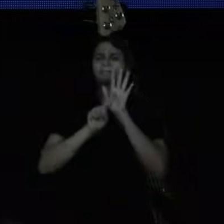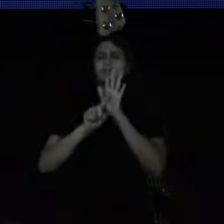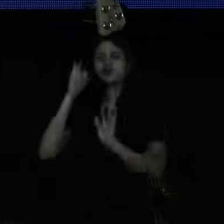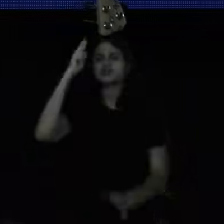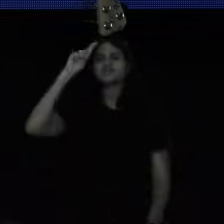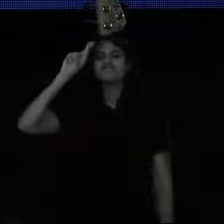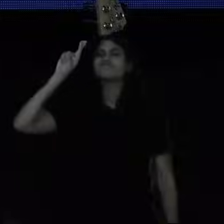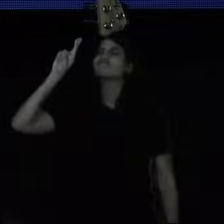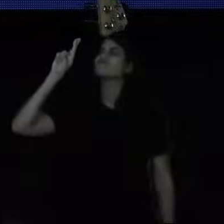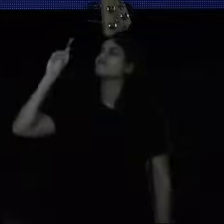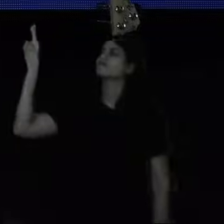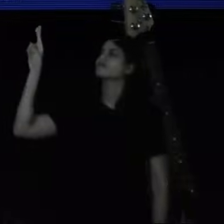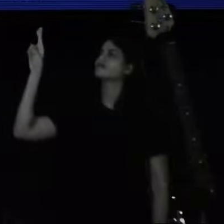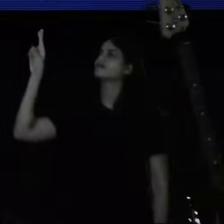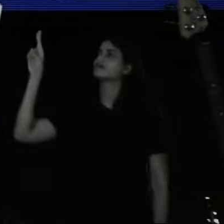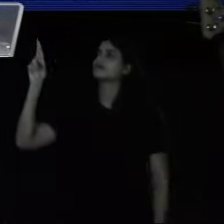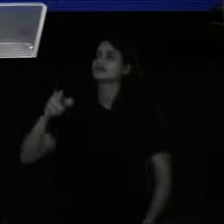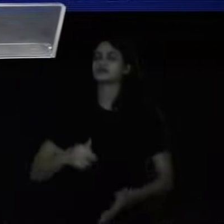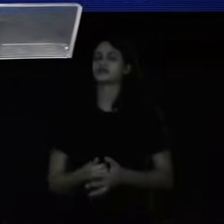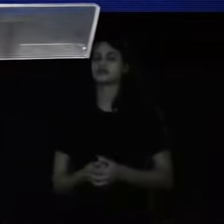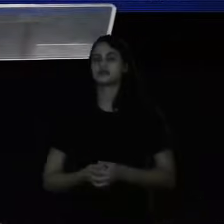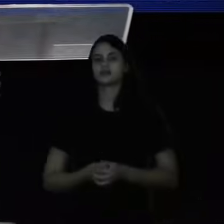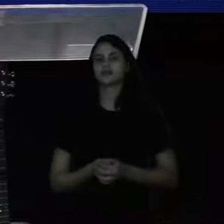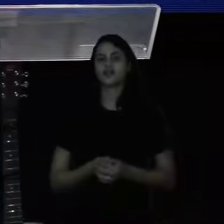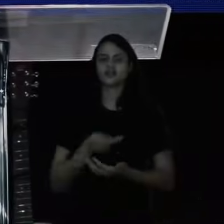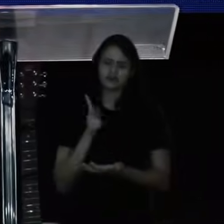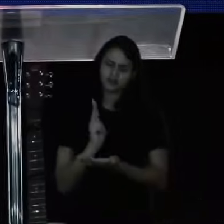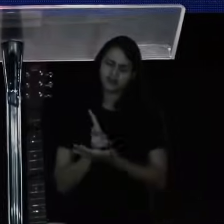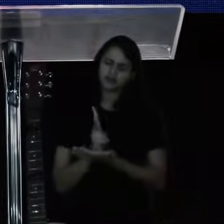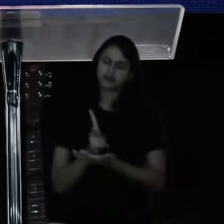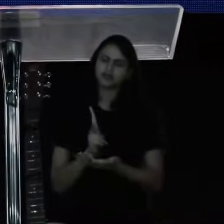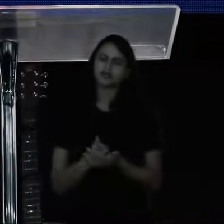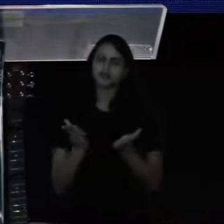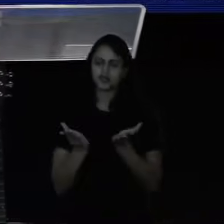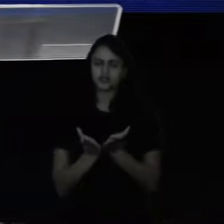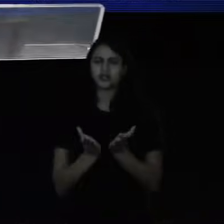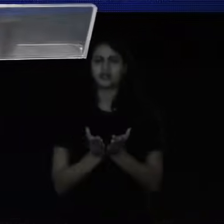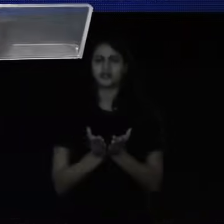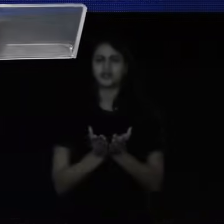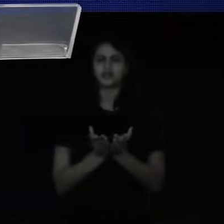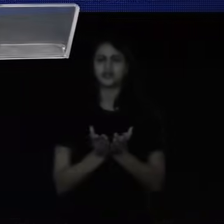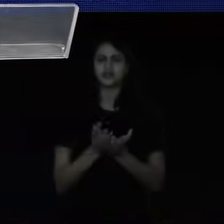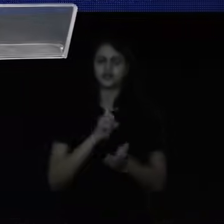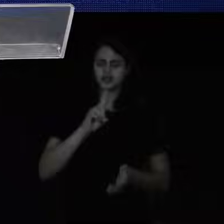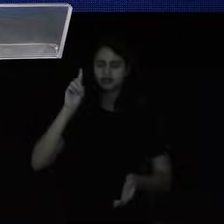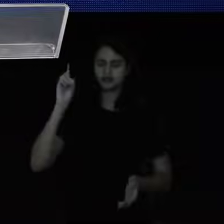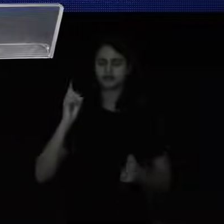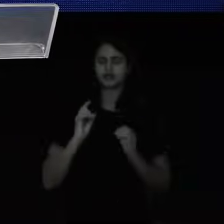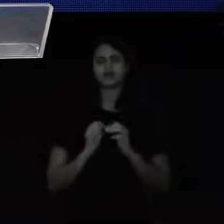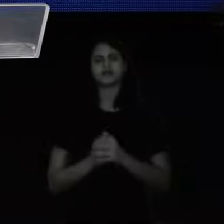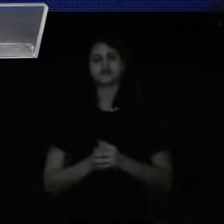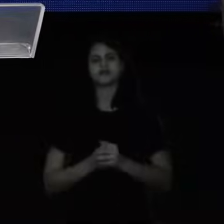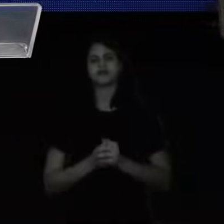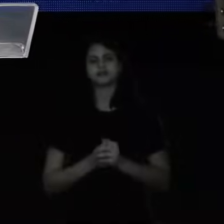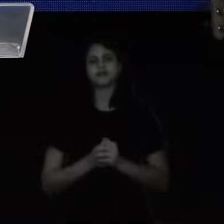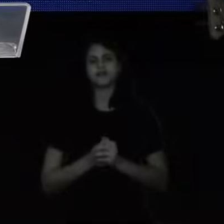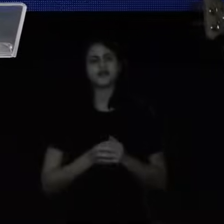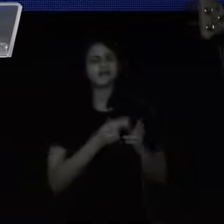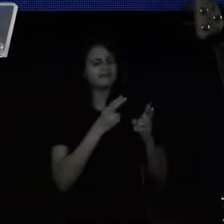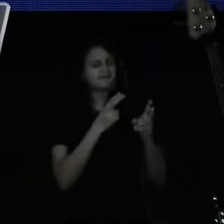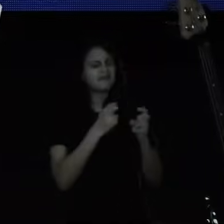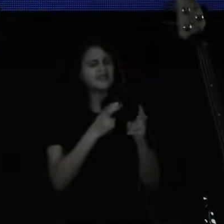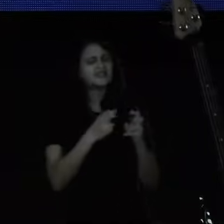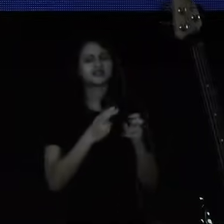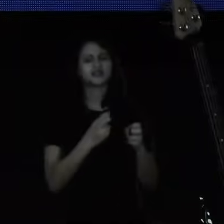de Israel. Se você der continuidade à leitura desse texto, você vai perceber que Jefté vai dizer assim: o Senhor vai me dar a